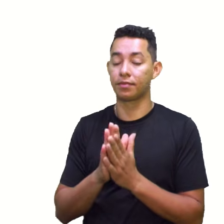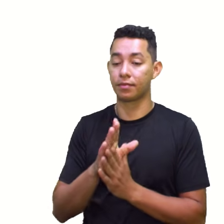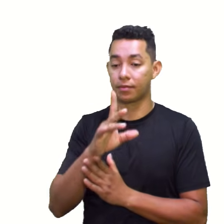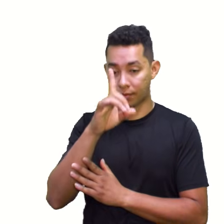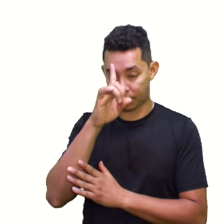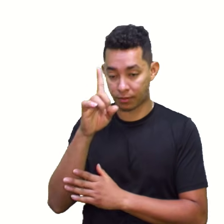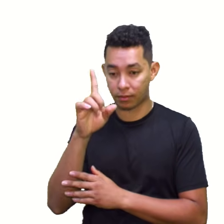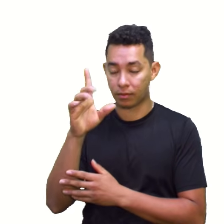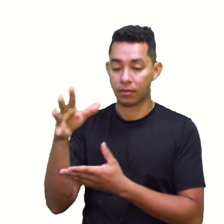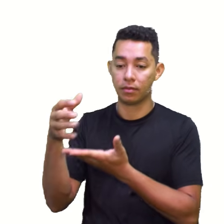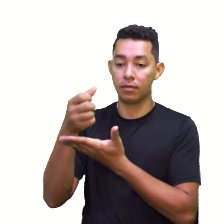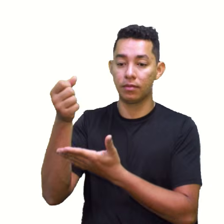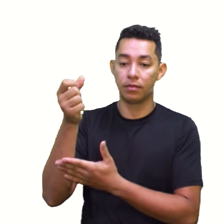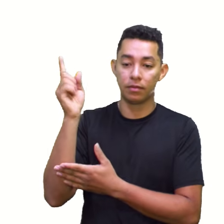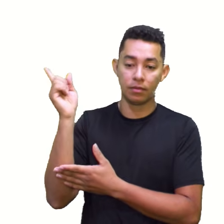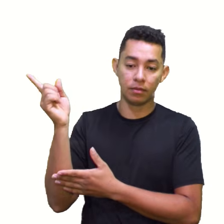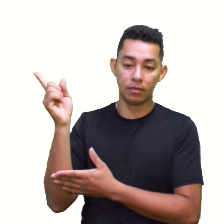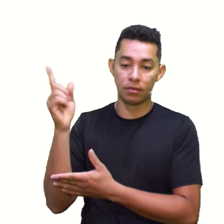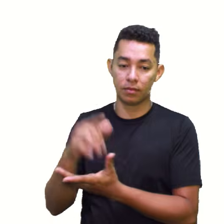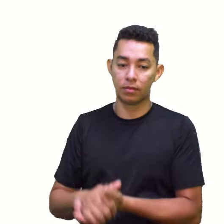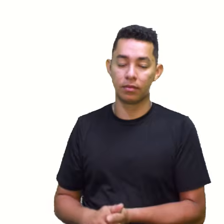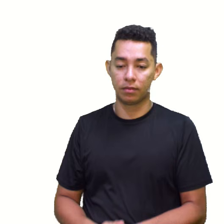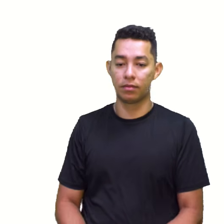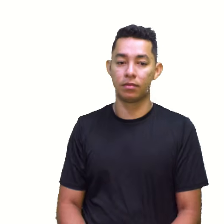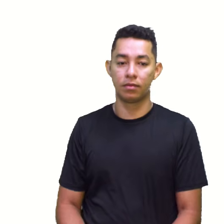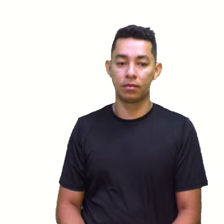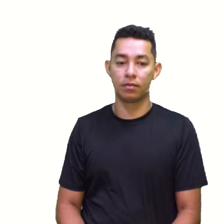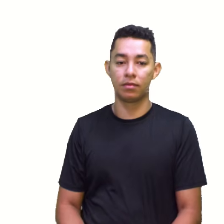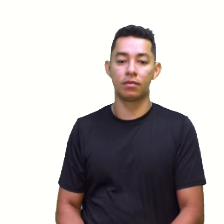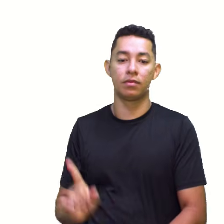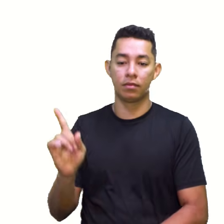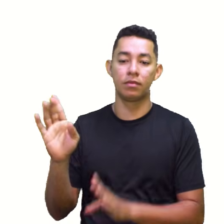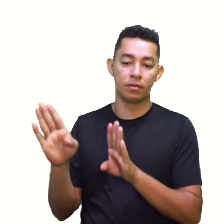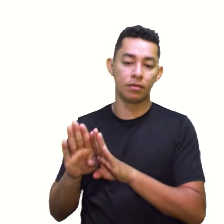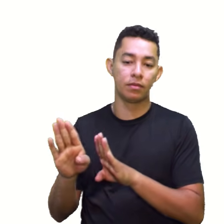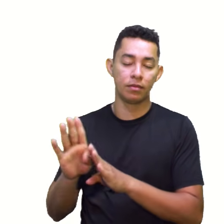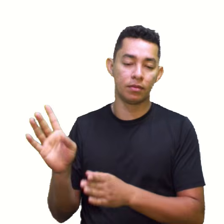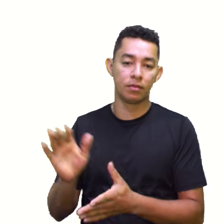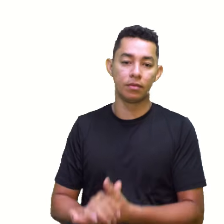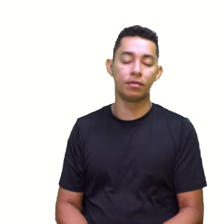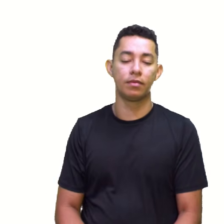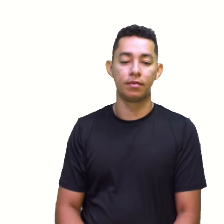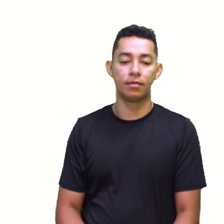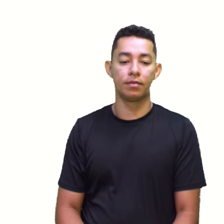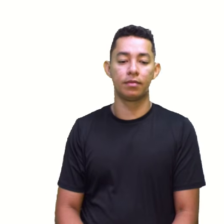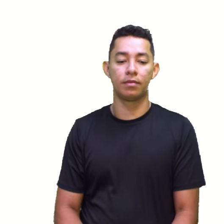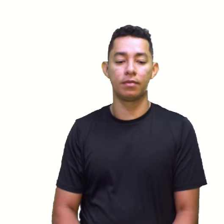salva essa, perfeito, e essa daqui.